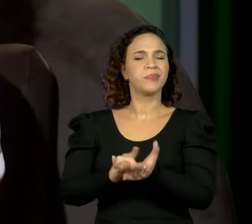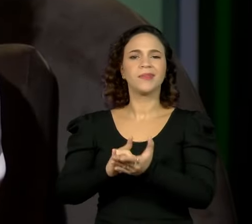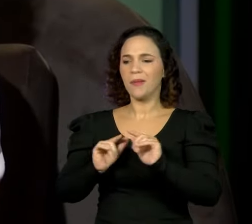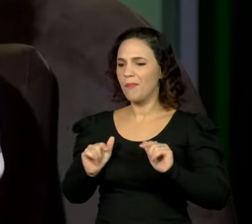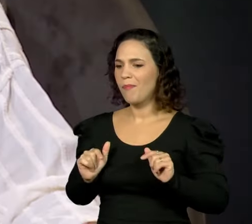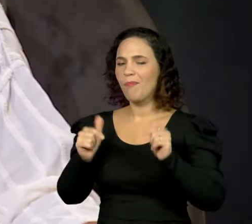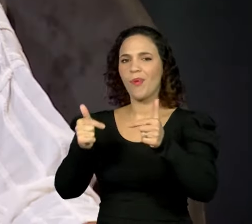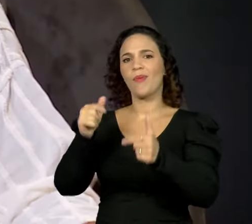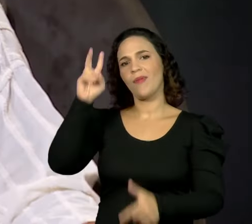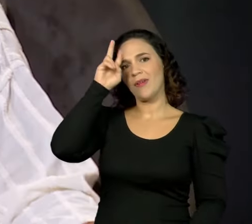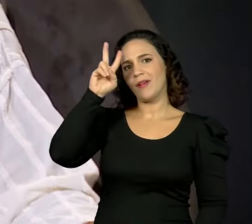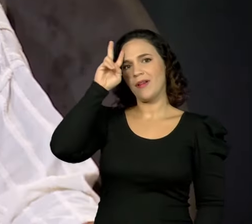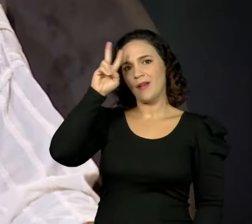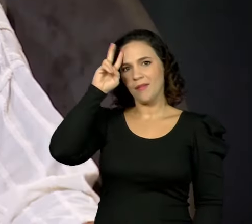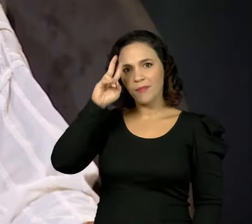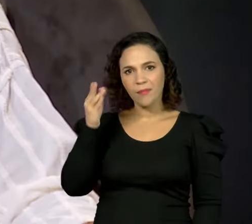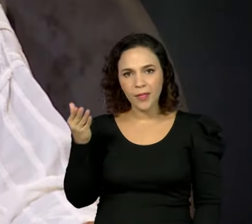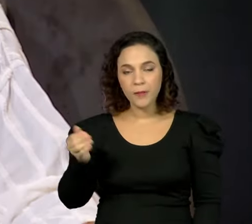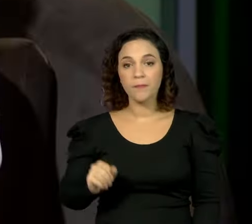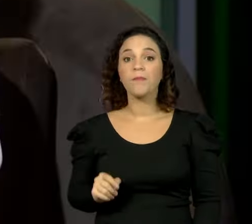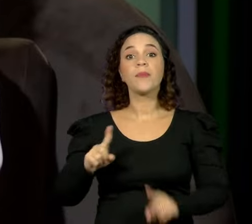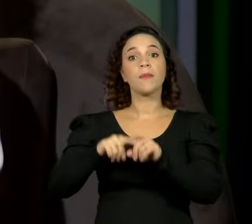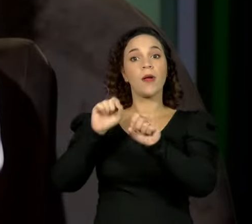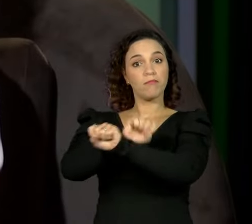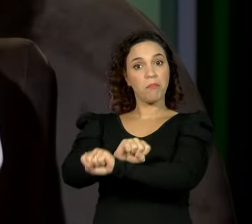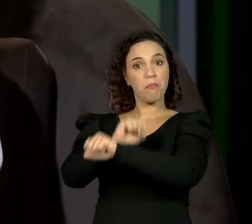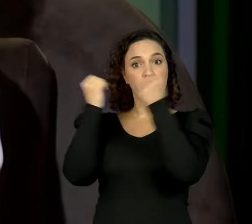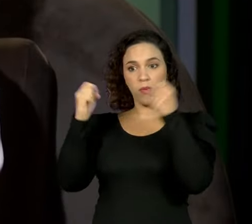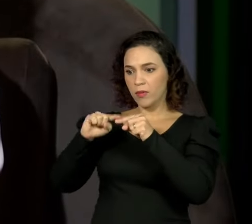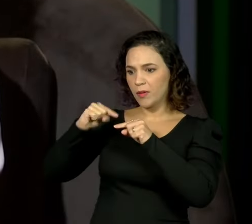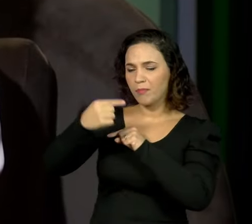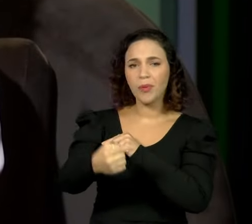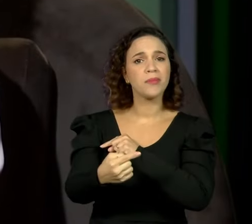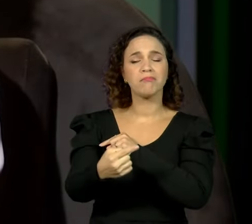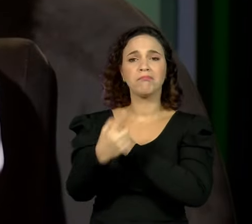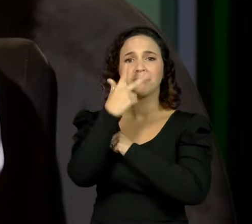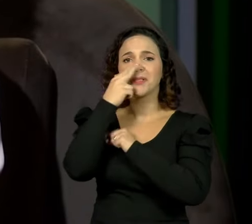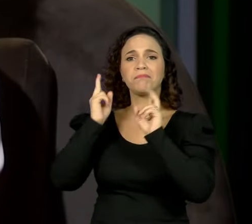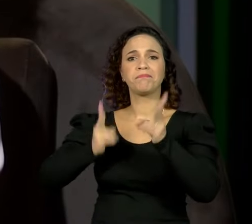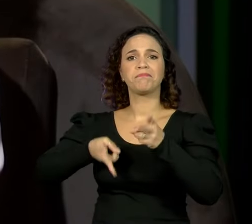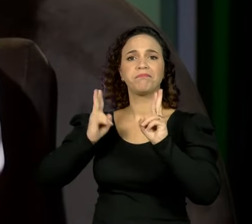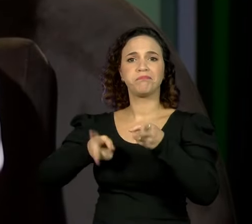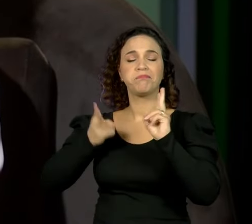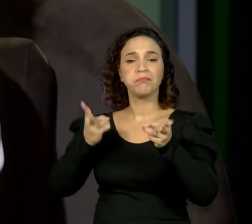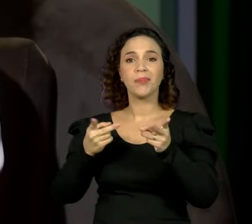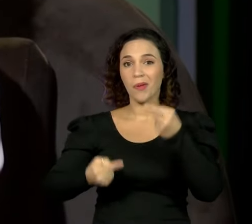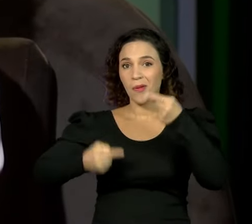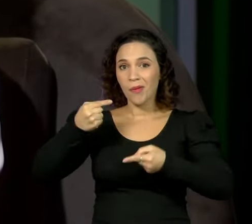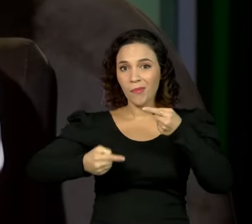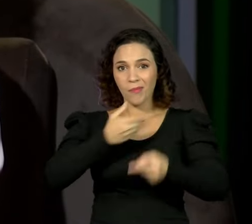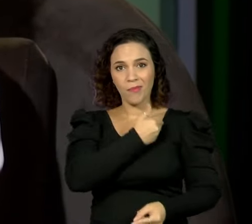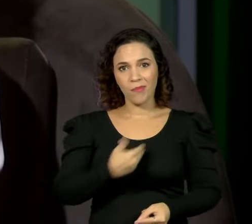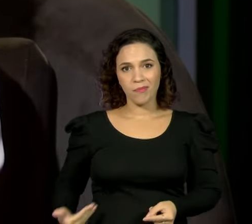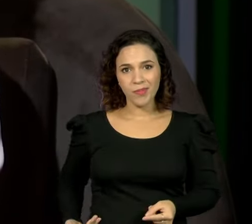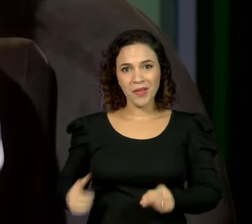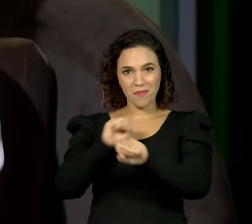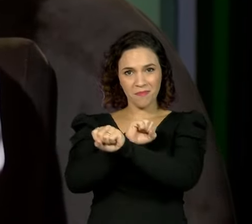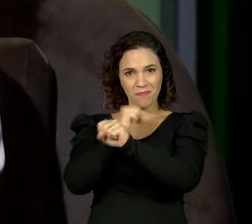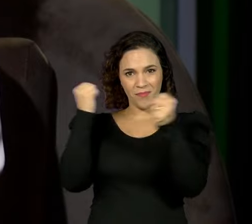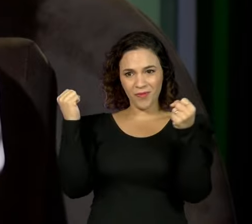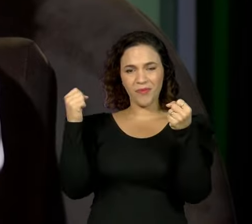dessa memória. E assim, no pós-abolição não foi muito diferente. Inclusive, eu acredito que as políticas públicas de pós-abolição,